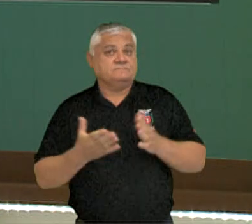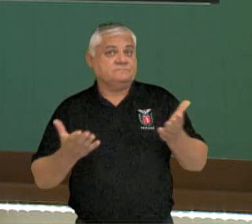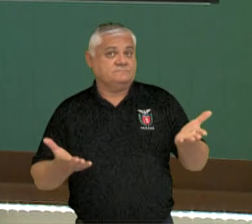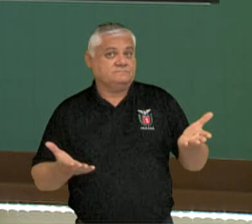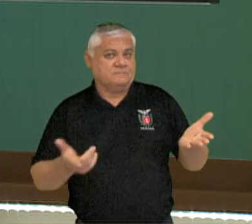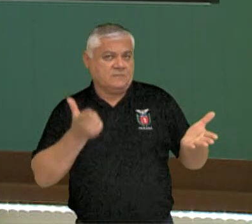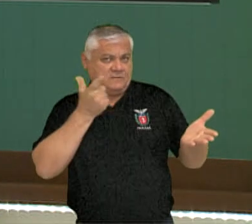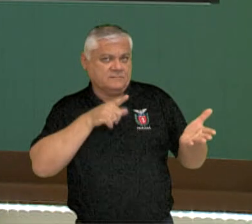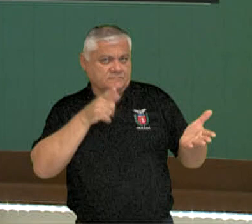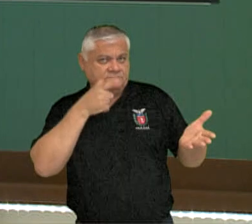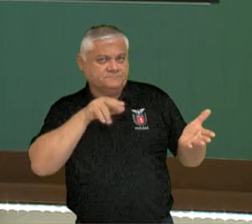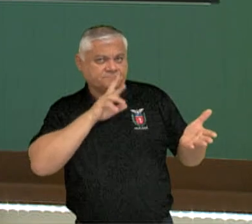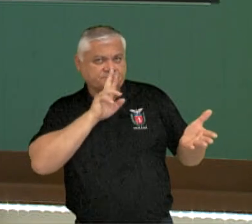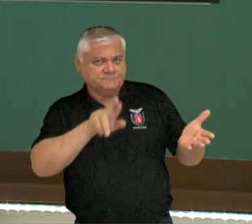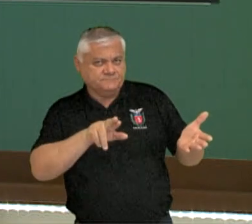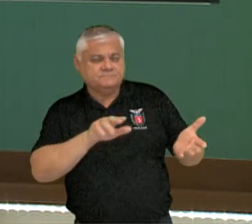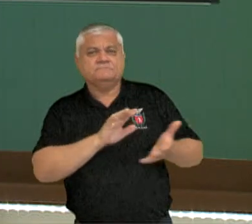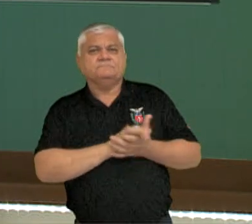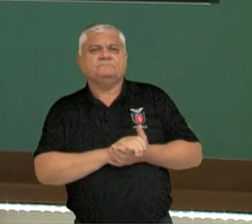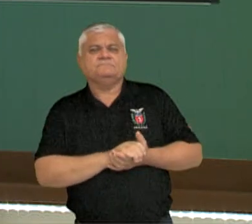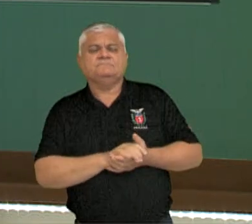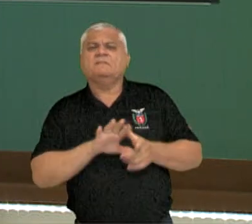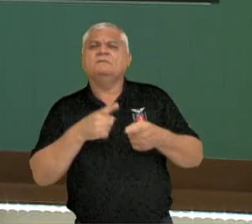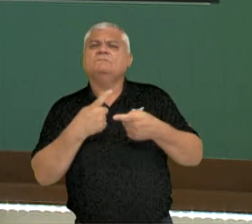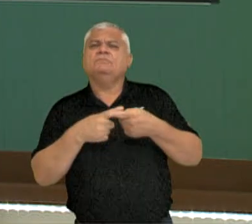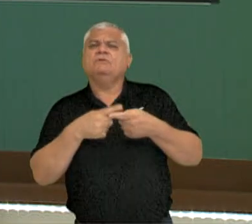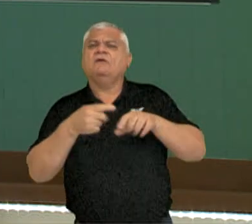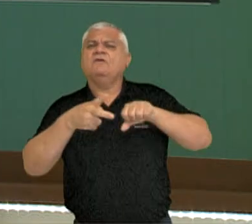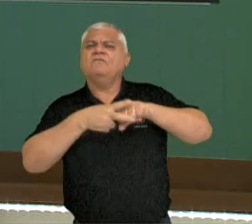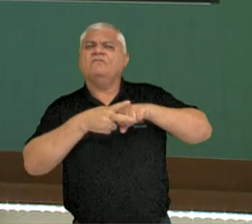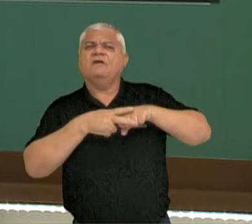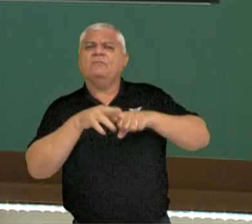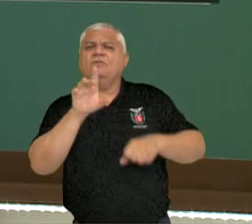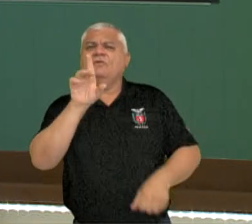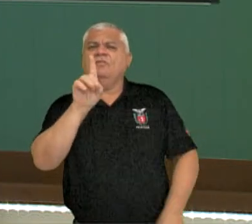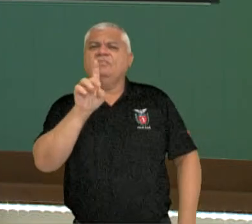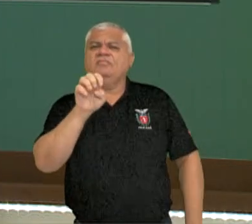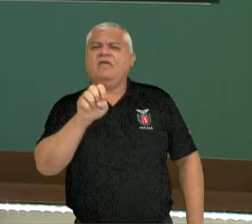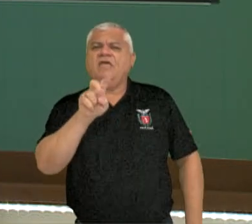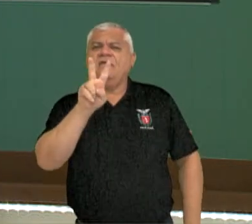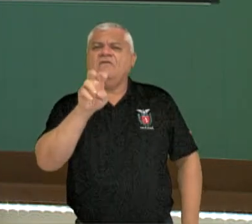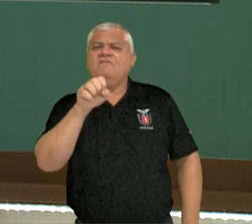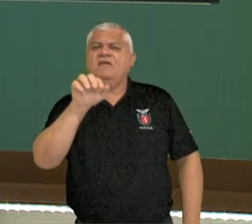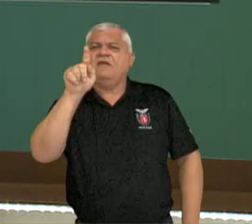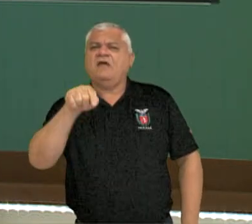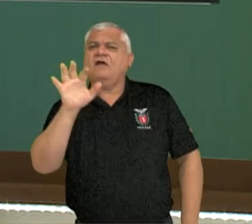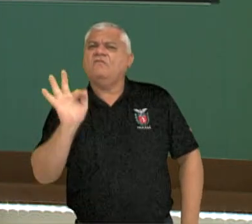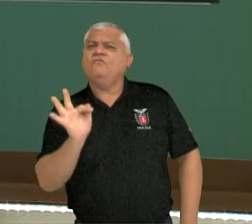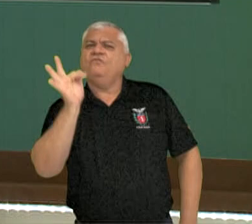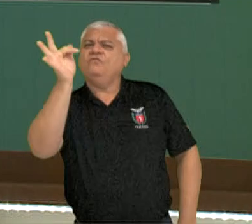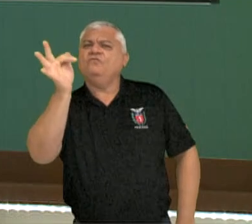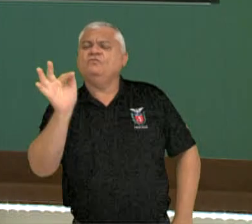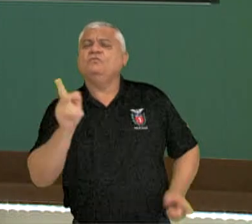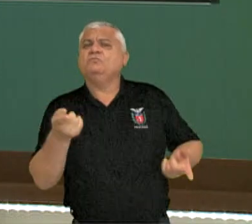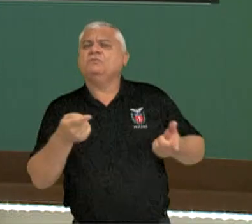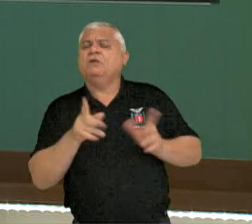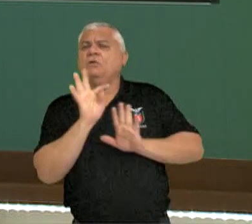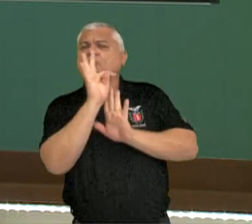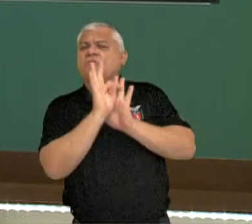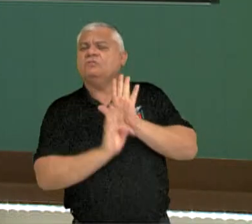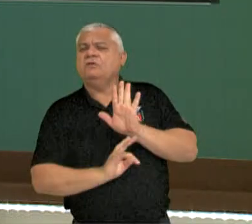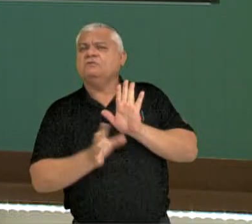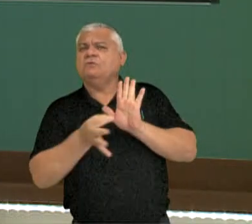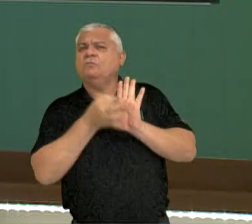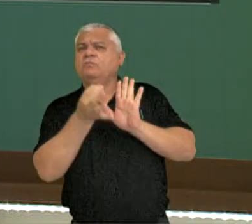então conseguiu resolver a questão? Por que o verbo está no futuro? Então, por que esse trecho é uma opinião